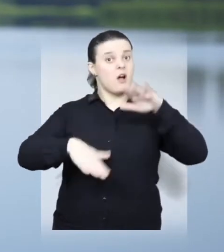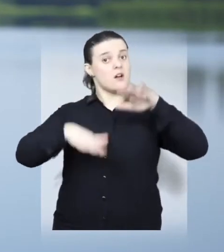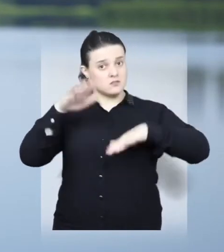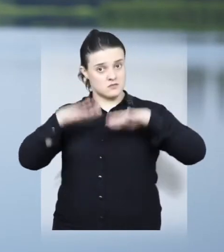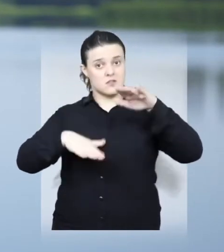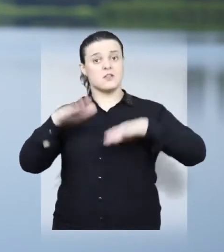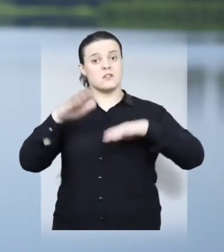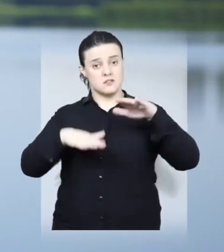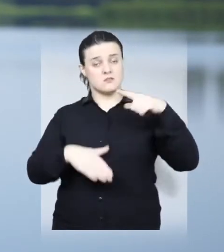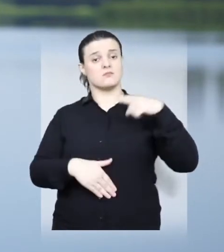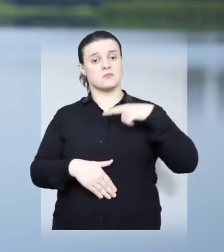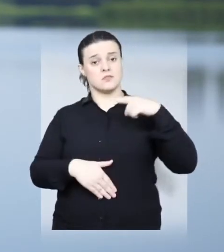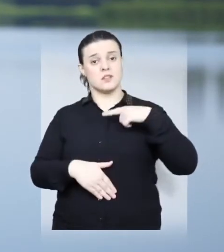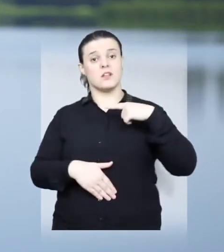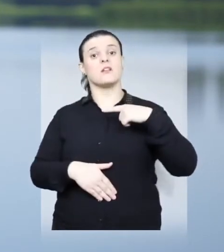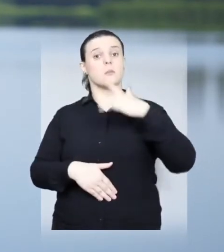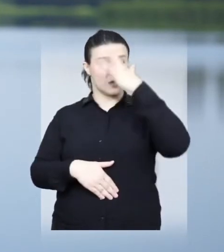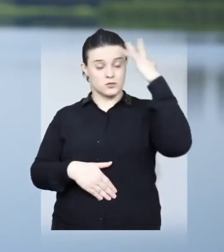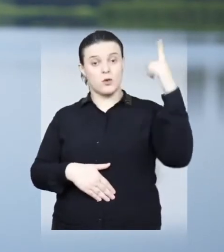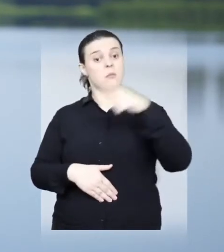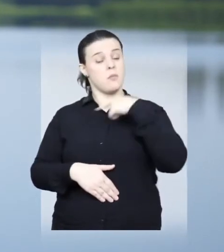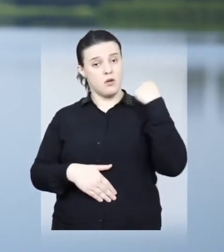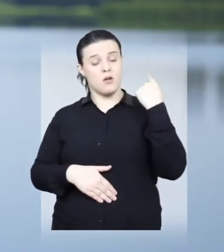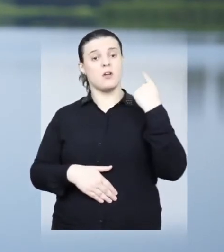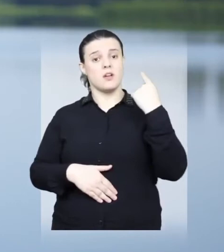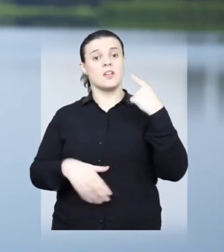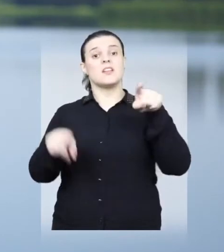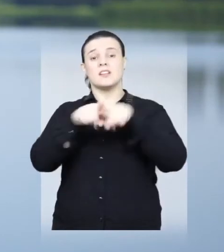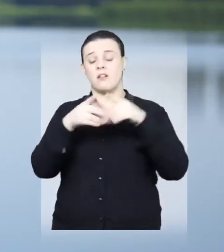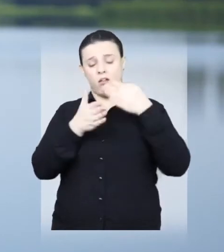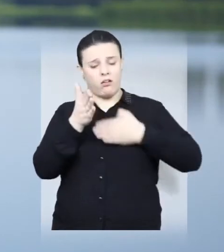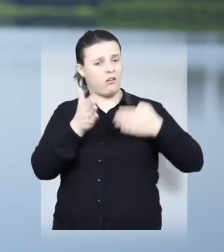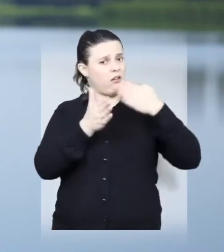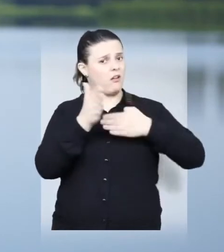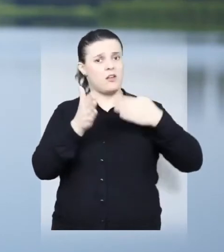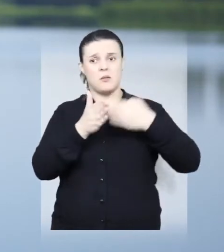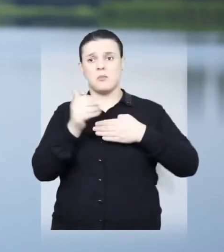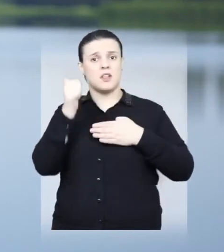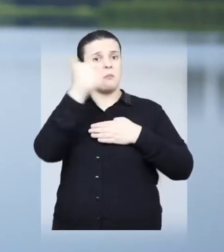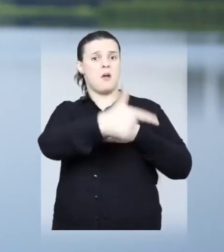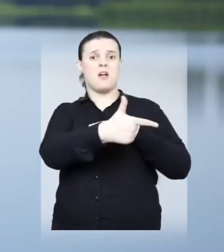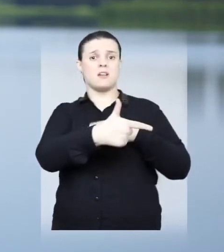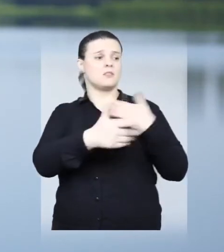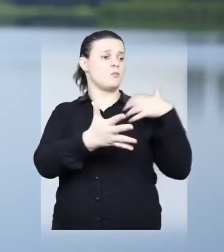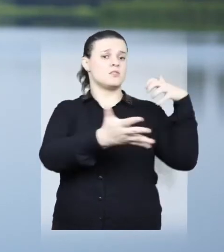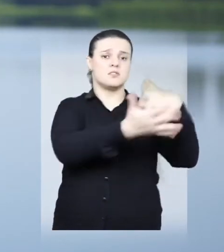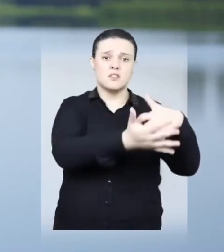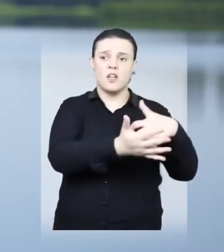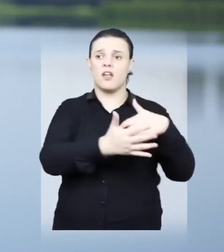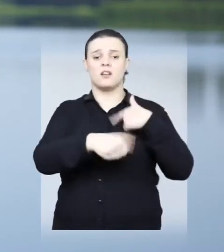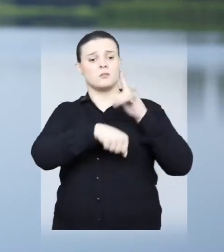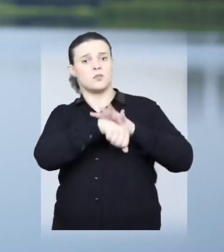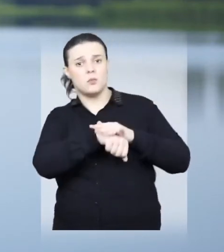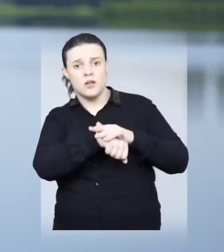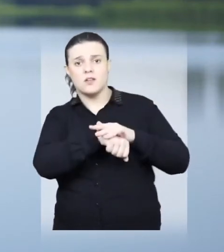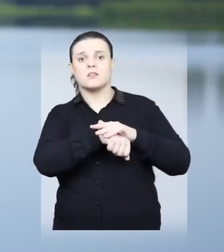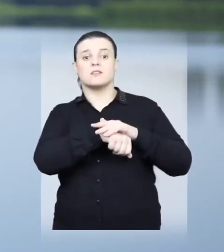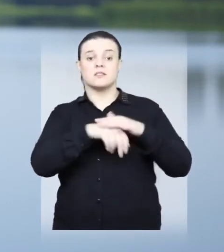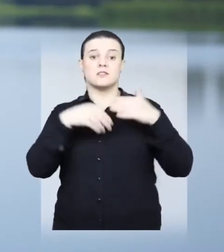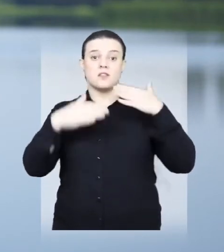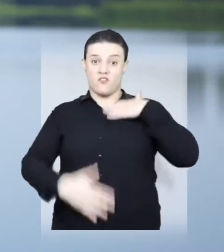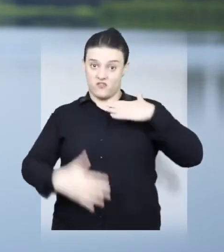às vezes, mata e limita mais do que um acidente, do que uma